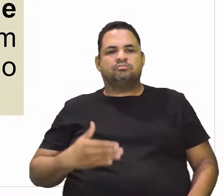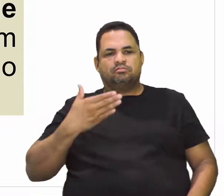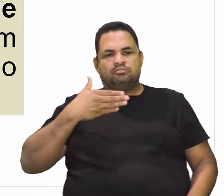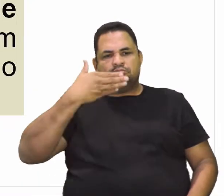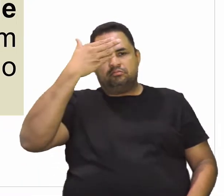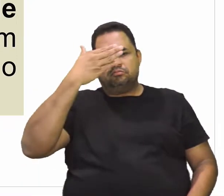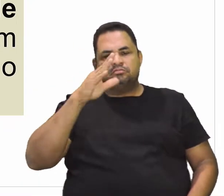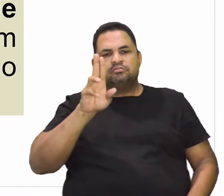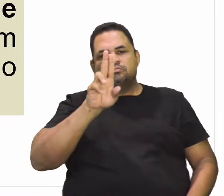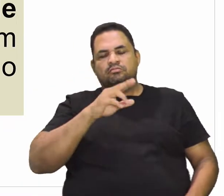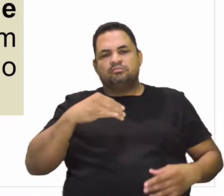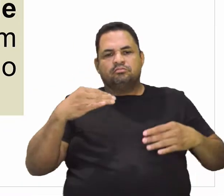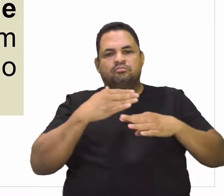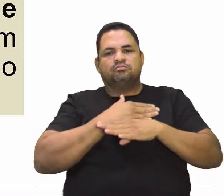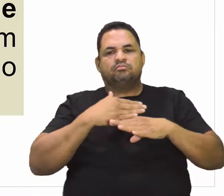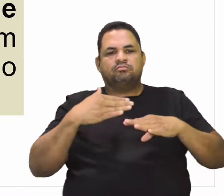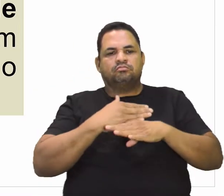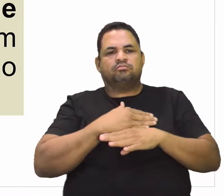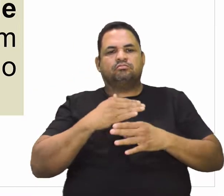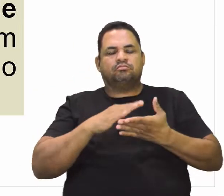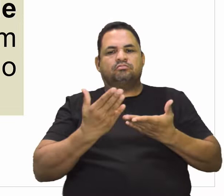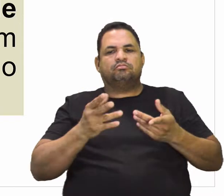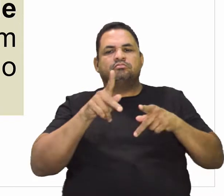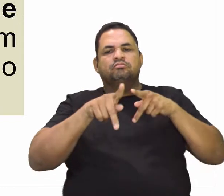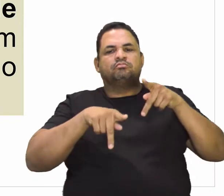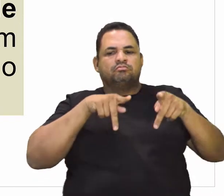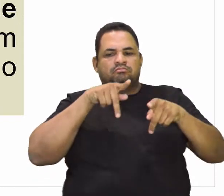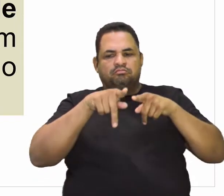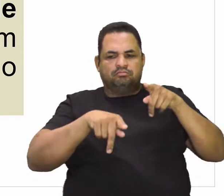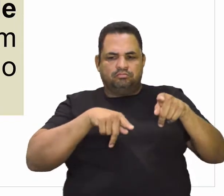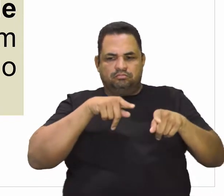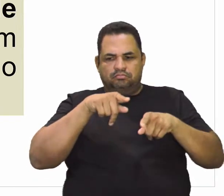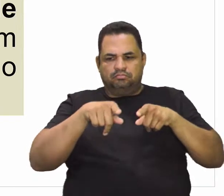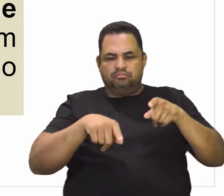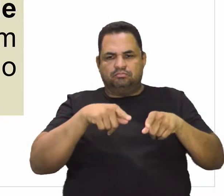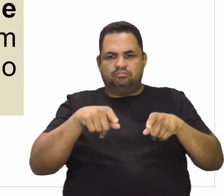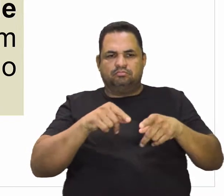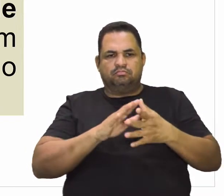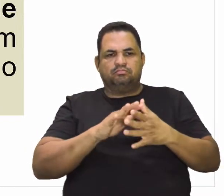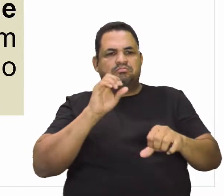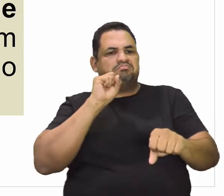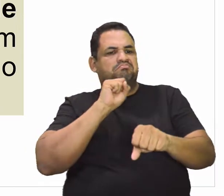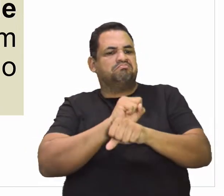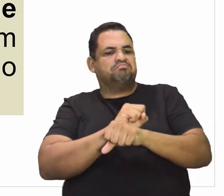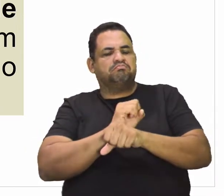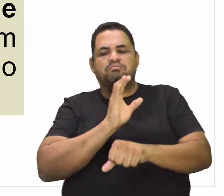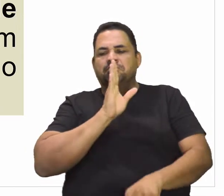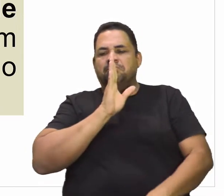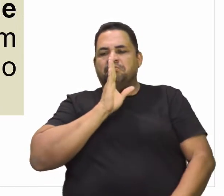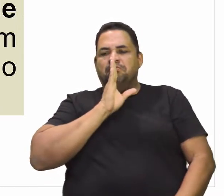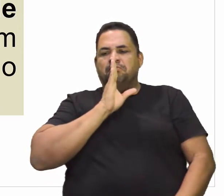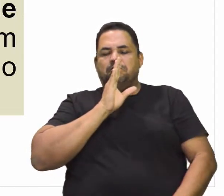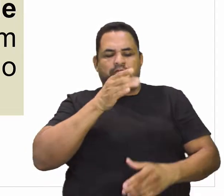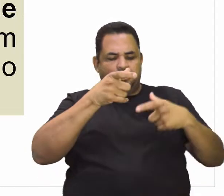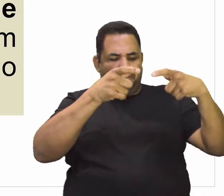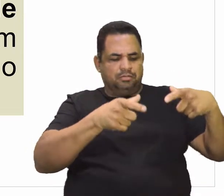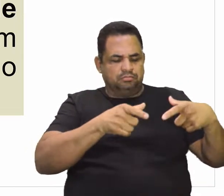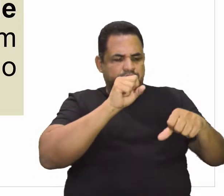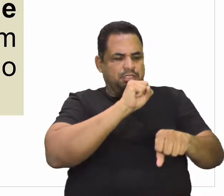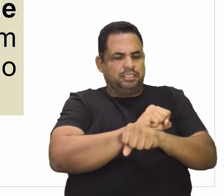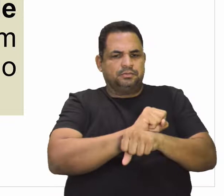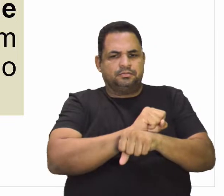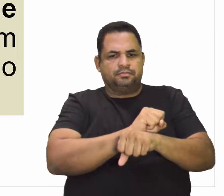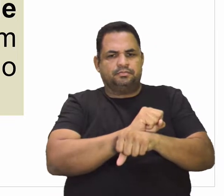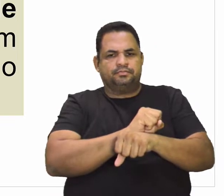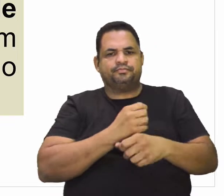Arábia, os árabes urbanos eram povos que já ficavam parados em um lugar, ou seja,